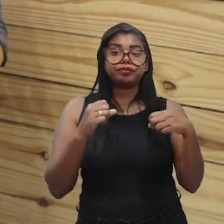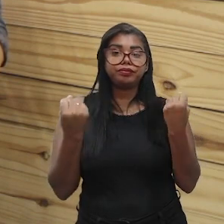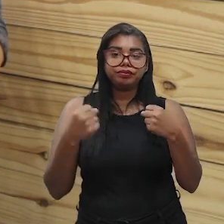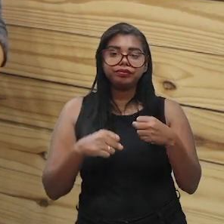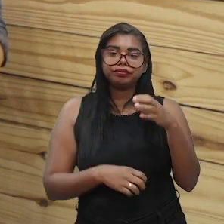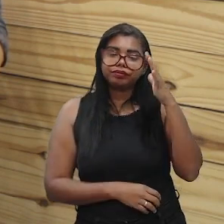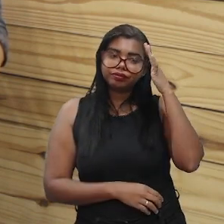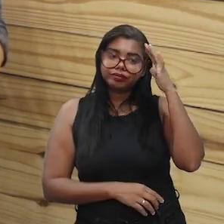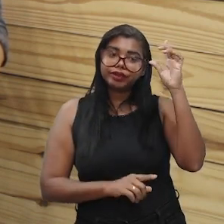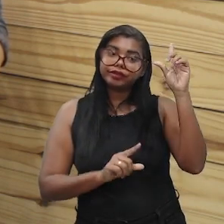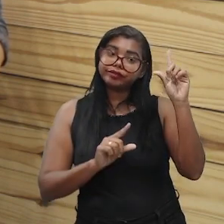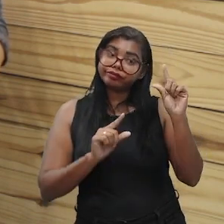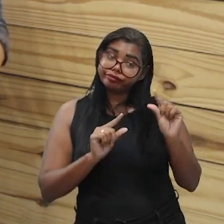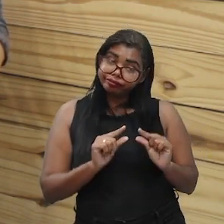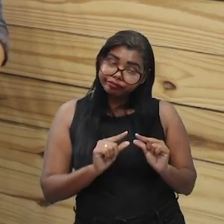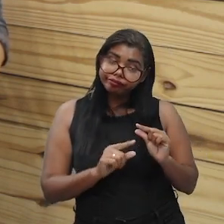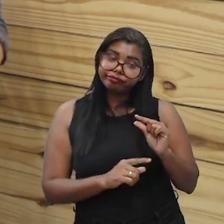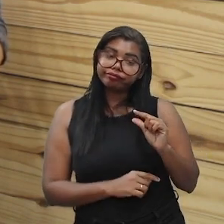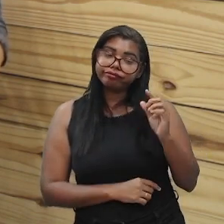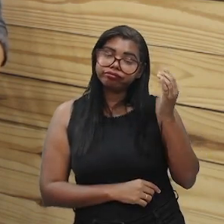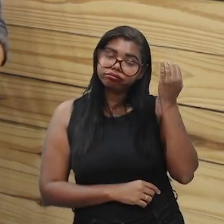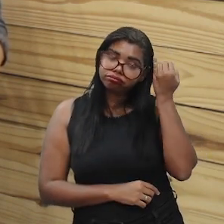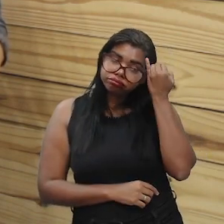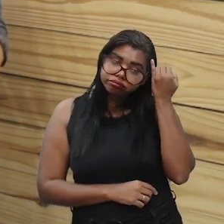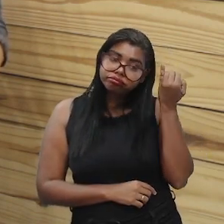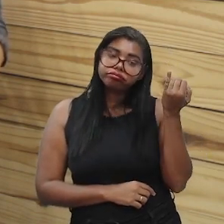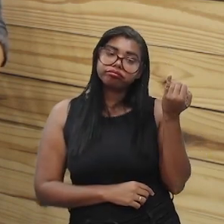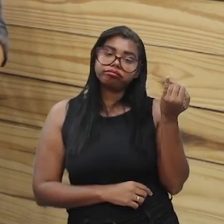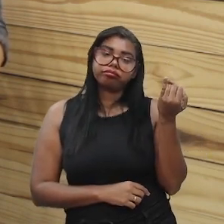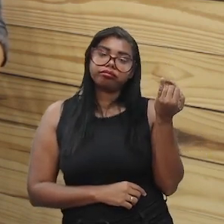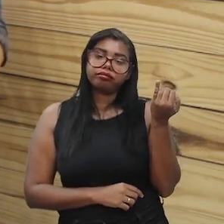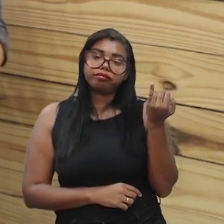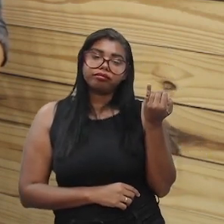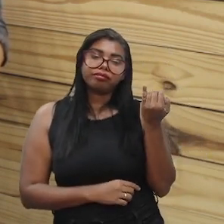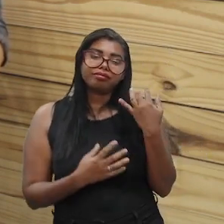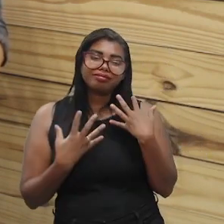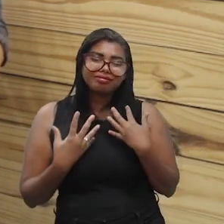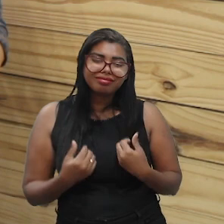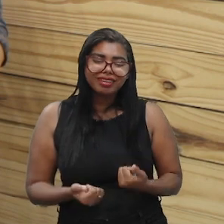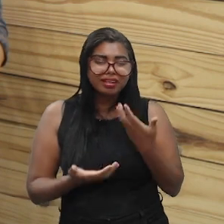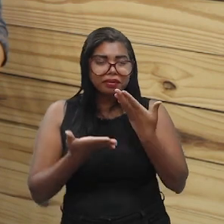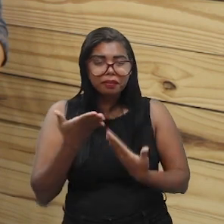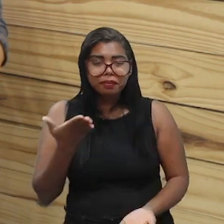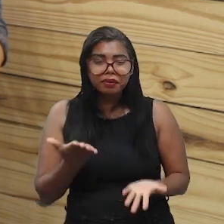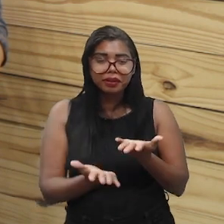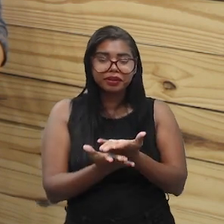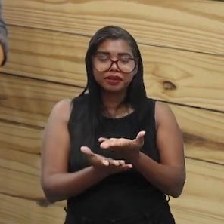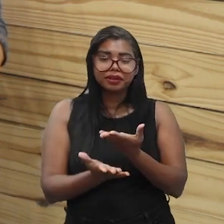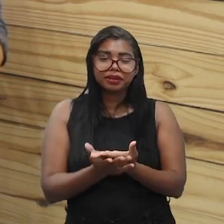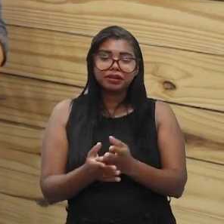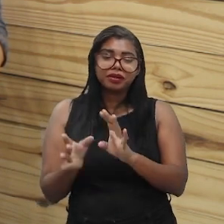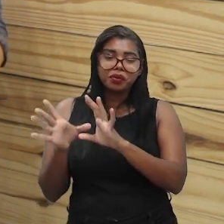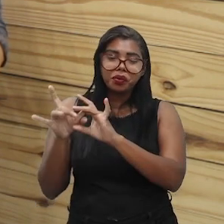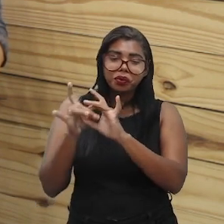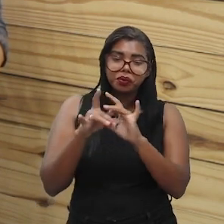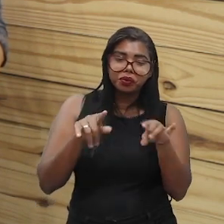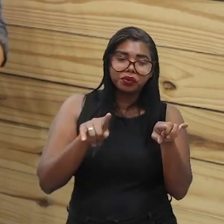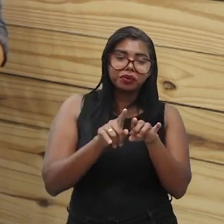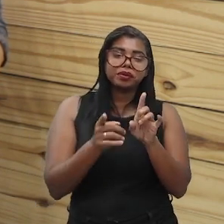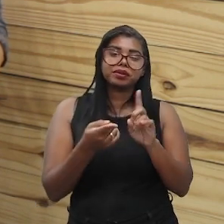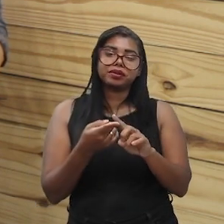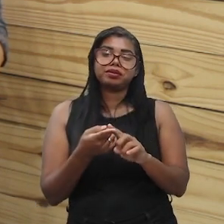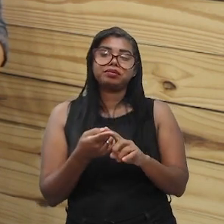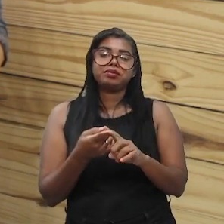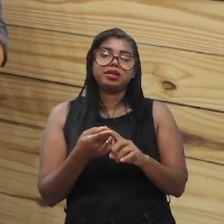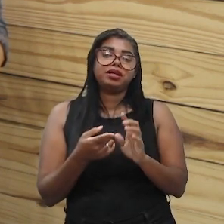o rendimento, às vezes, cai, às vezes você está cansado, dorme na Consideravelmente. aula, perde o conteúdo, estando ali no ambiente virtual. Isso mesmo. Ele vai assistir a qualquer